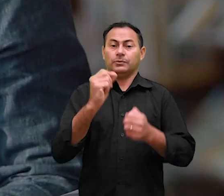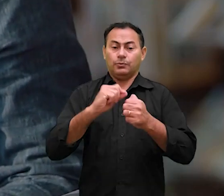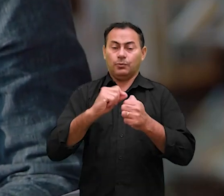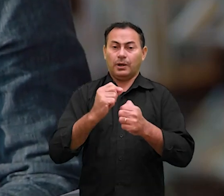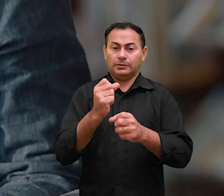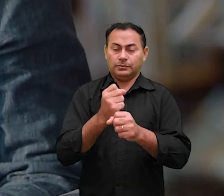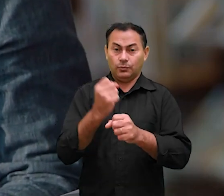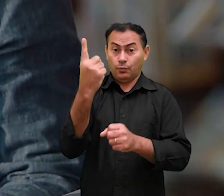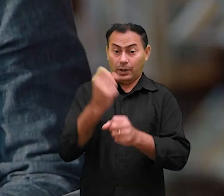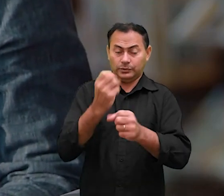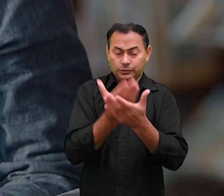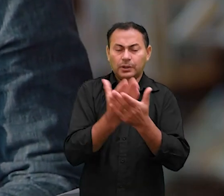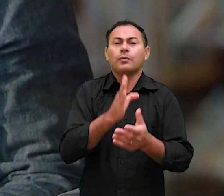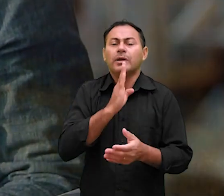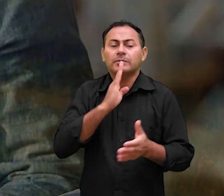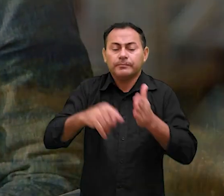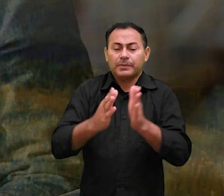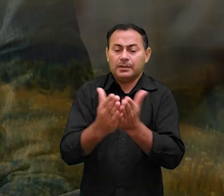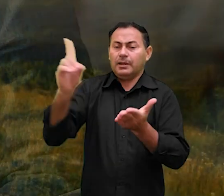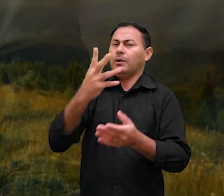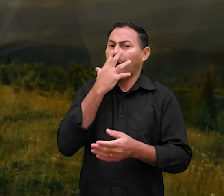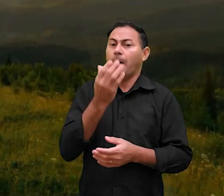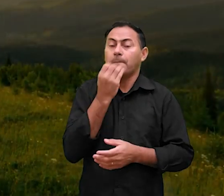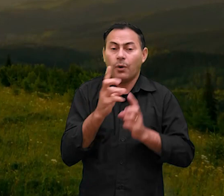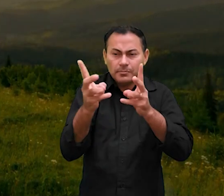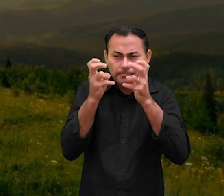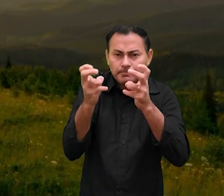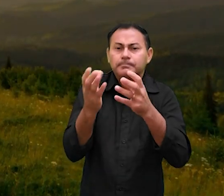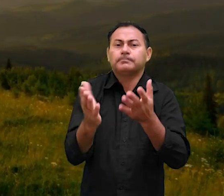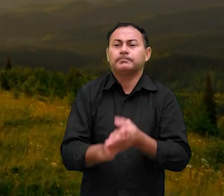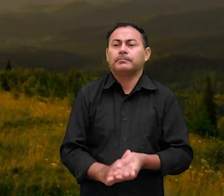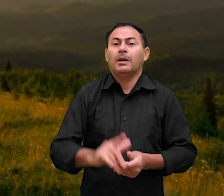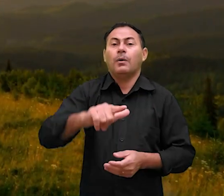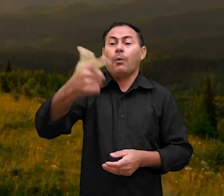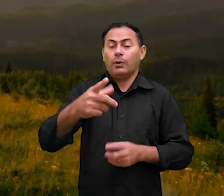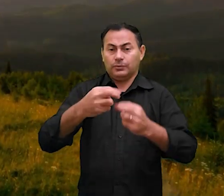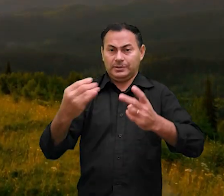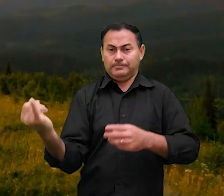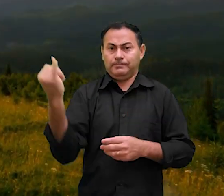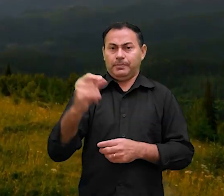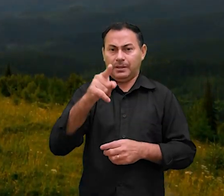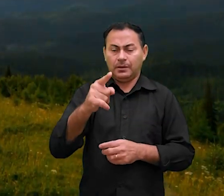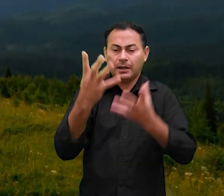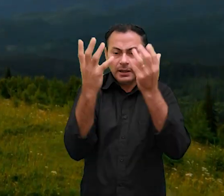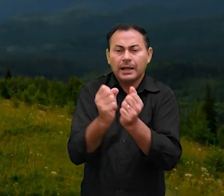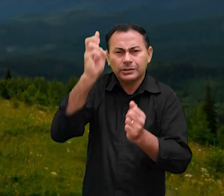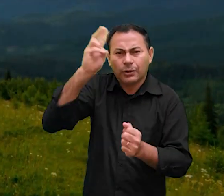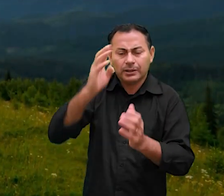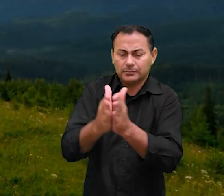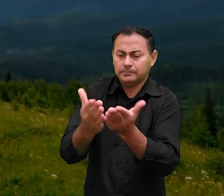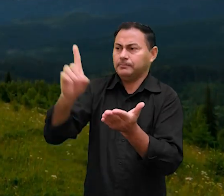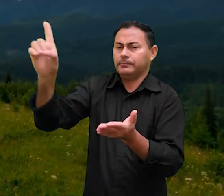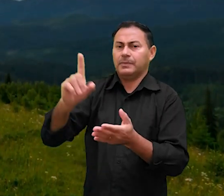e agora ele acredita na Bíblia e conhece a Bíblia. Eu acho que ele fez uma boa observação. Um outro ponto muito importante quando consideramos a